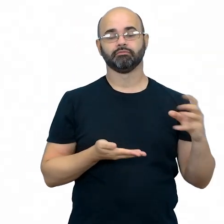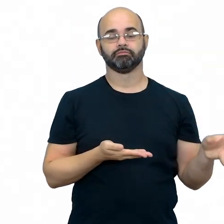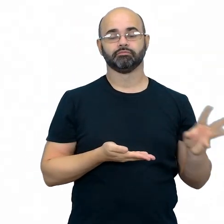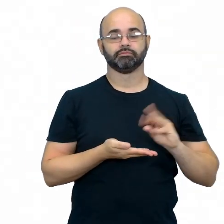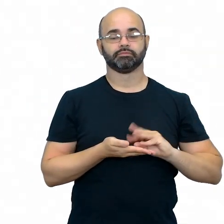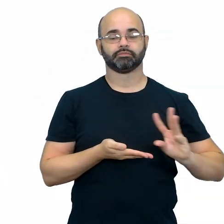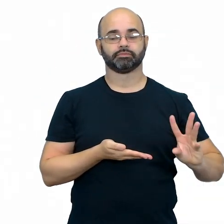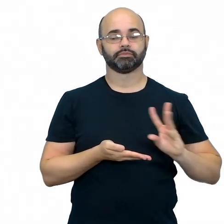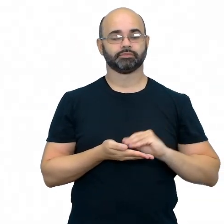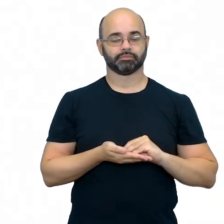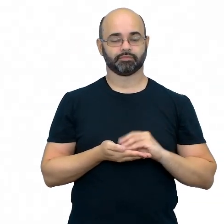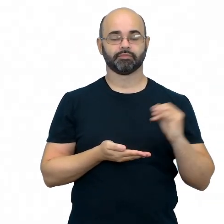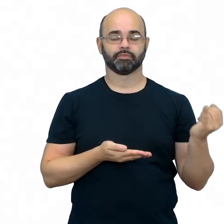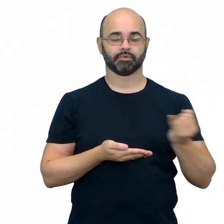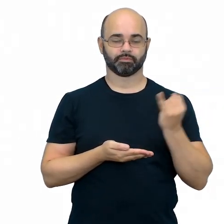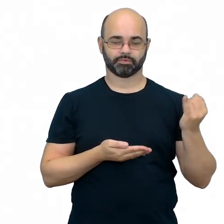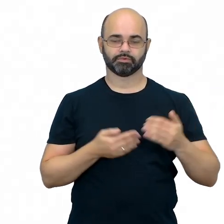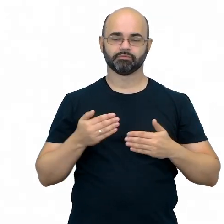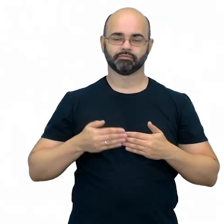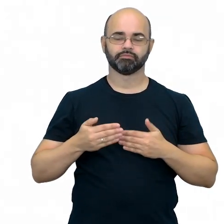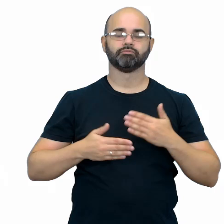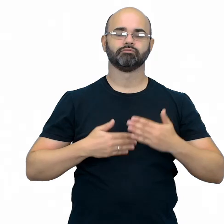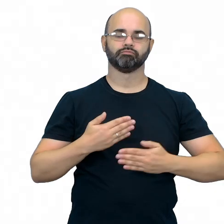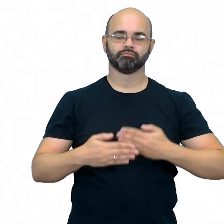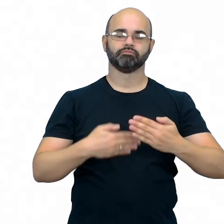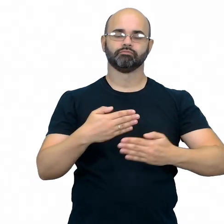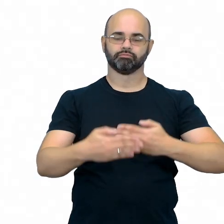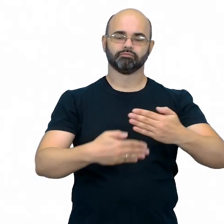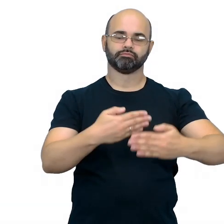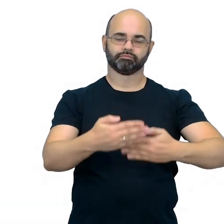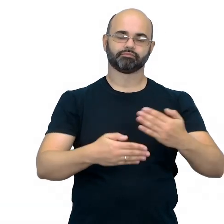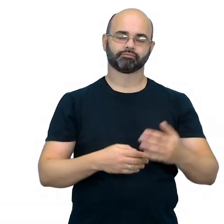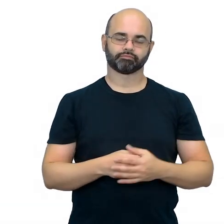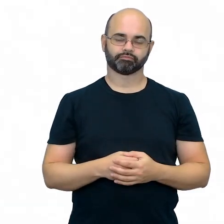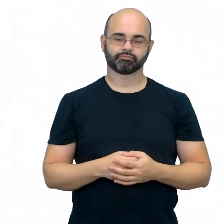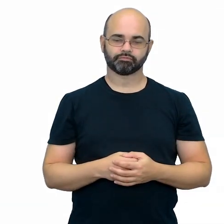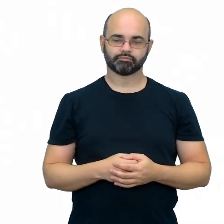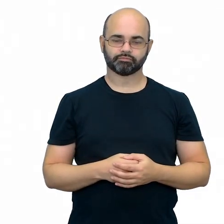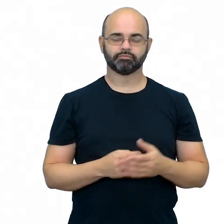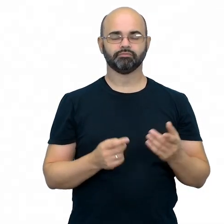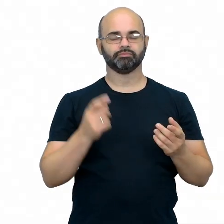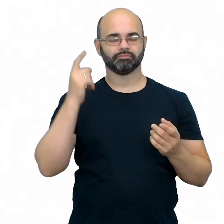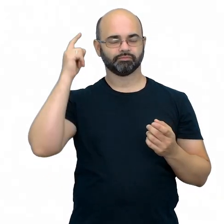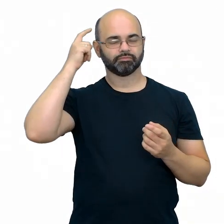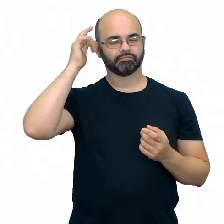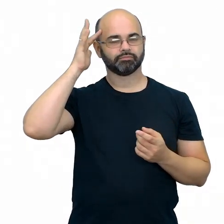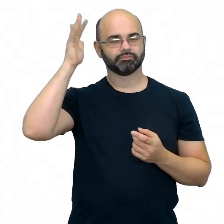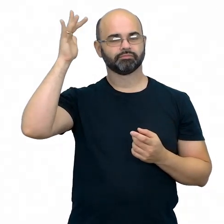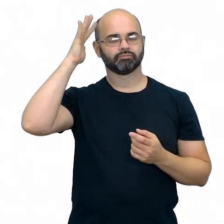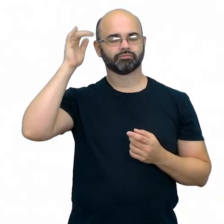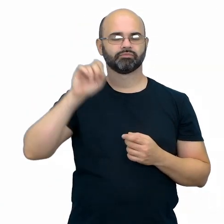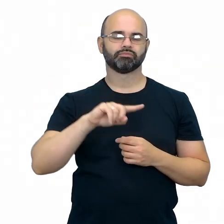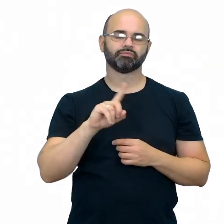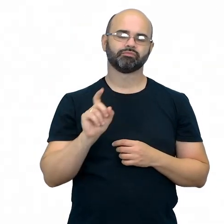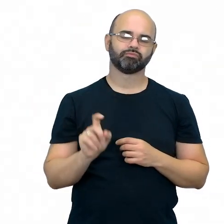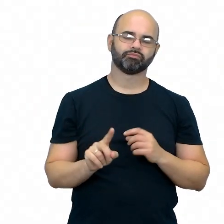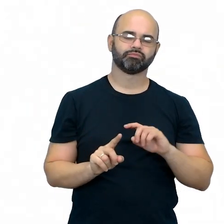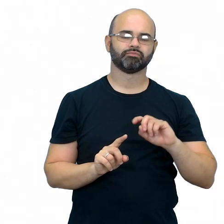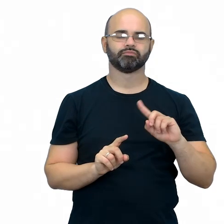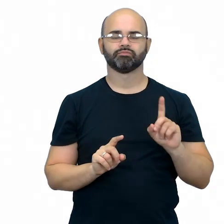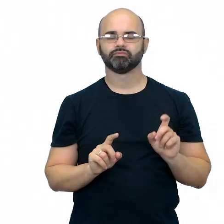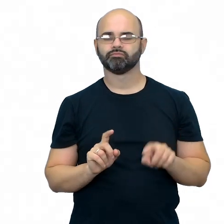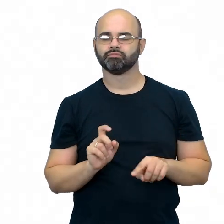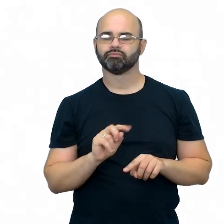formação continuada, né? Trazer esses encaminhamentos, os questionamentos que surgiram na ATPC lá na semana A,